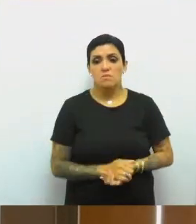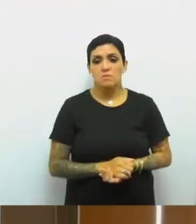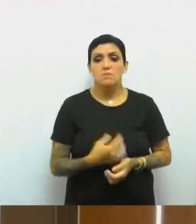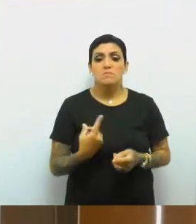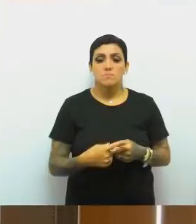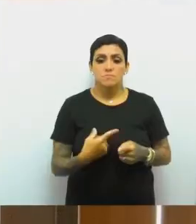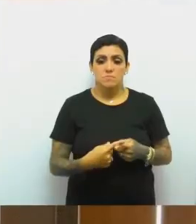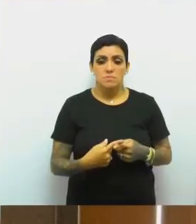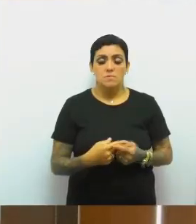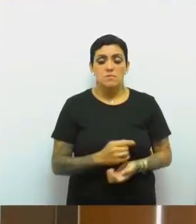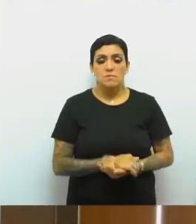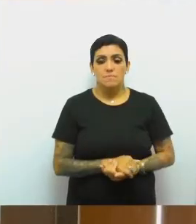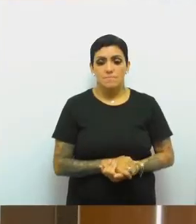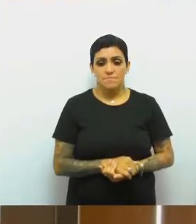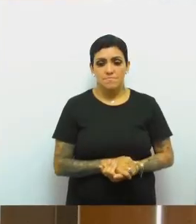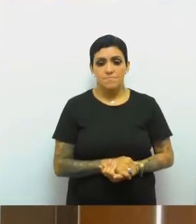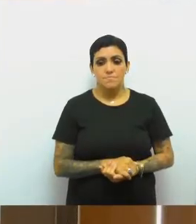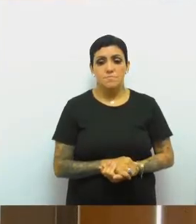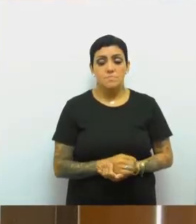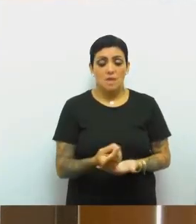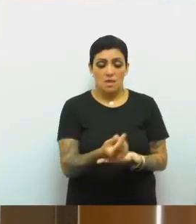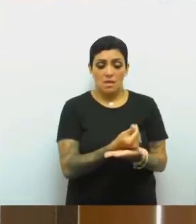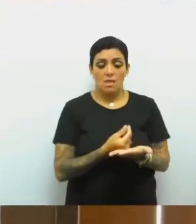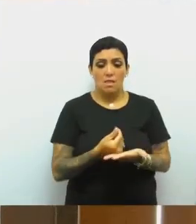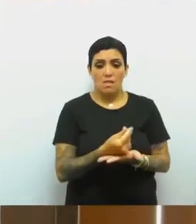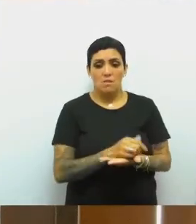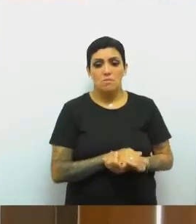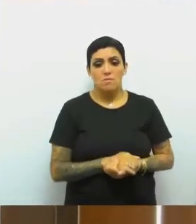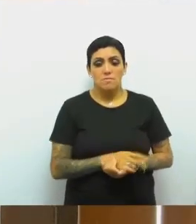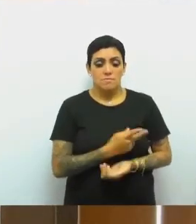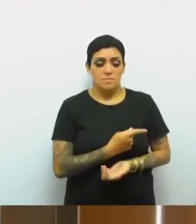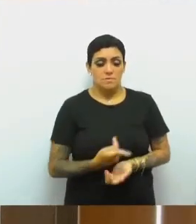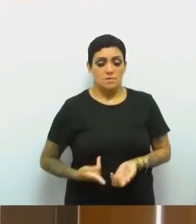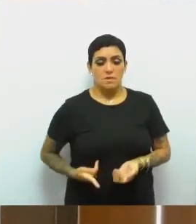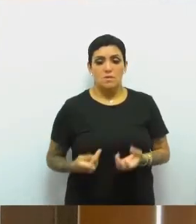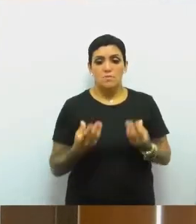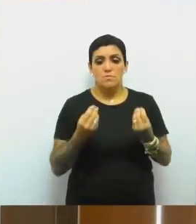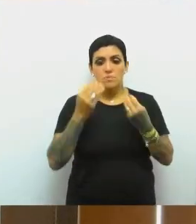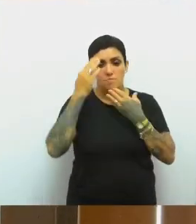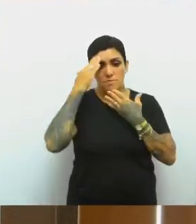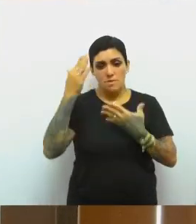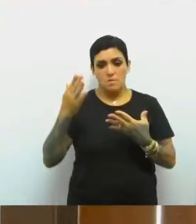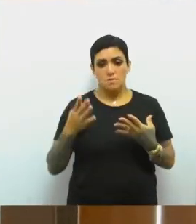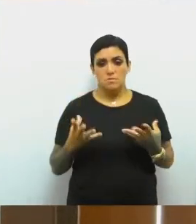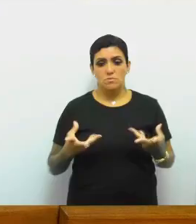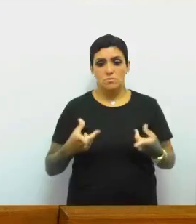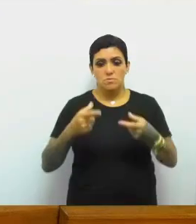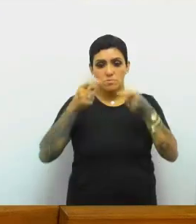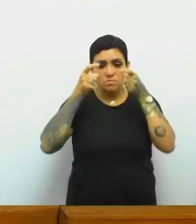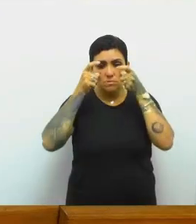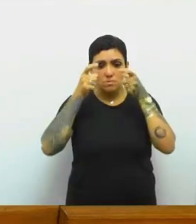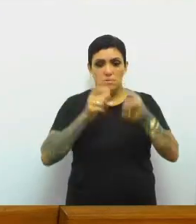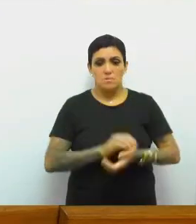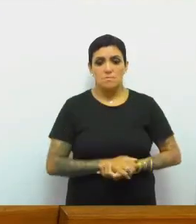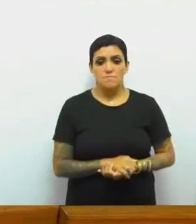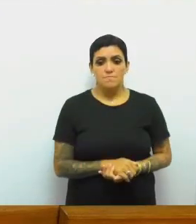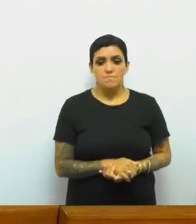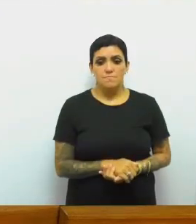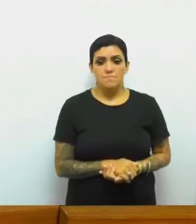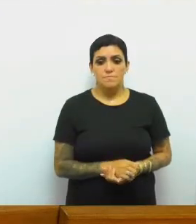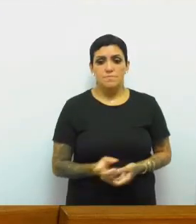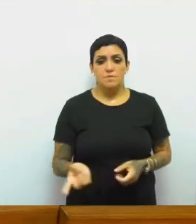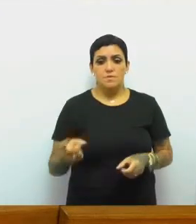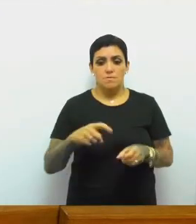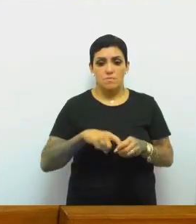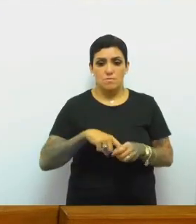volume de investimento maior nessas áreas. Senhor presidente, muito obrigado a todos pela atenção. Retorno à presidência para o